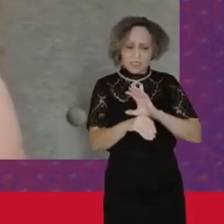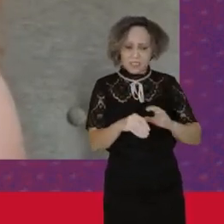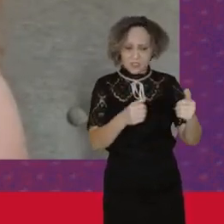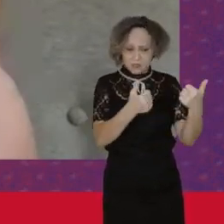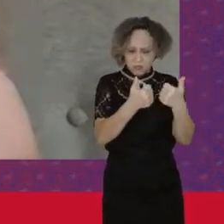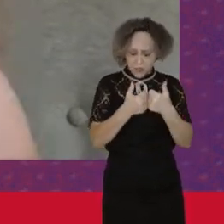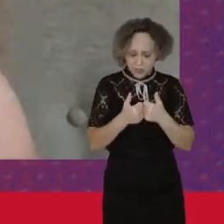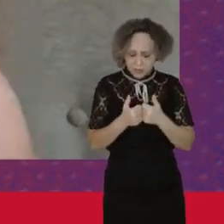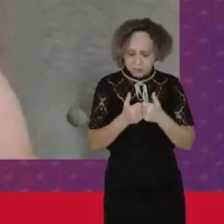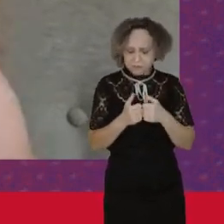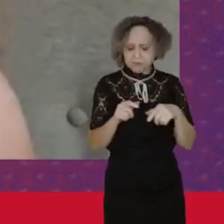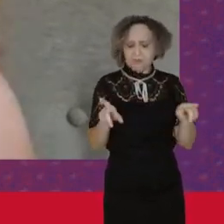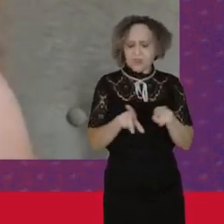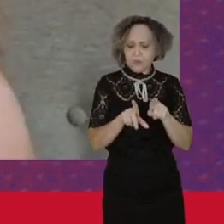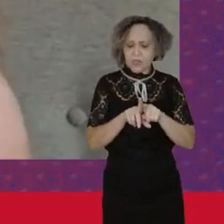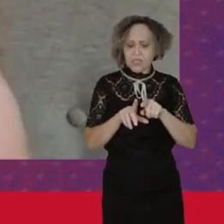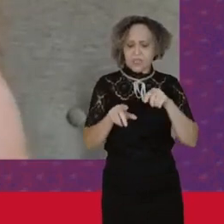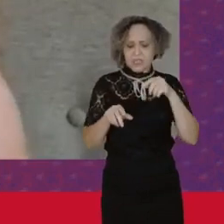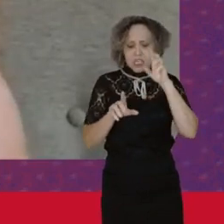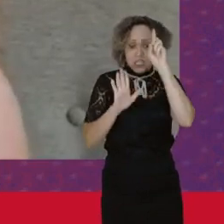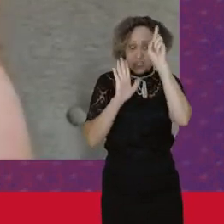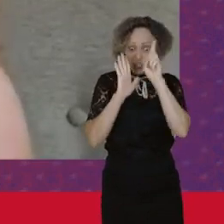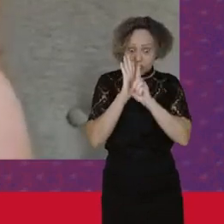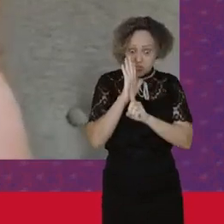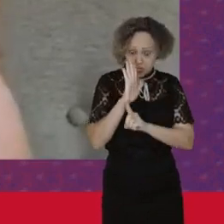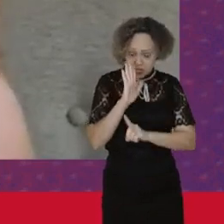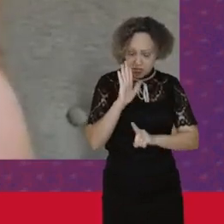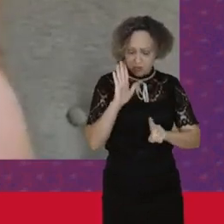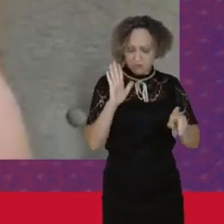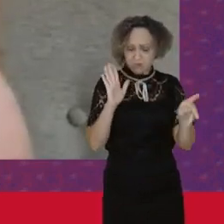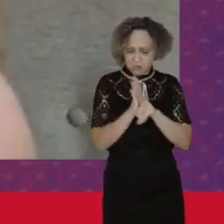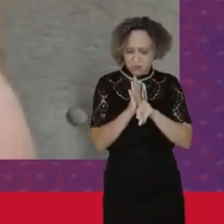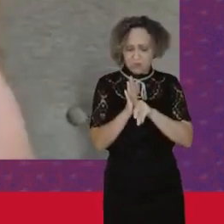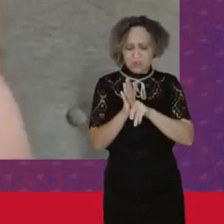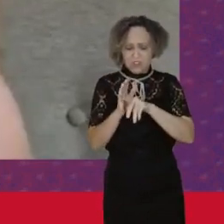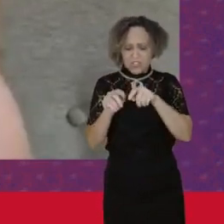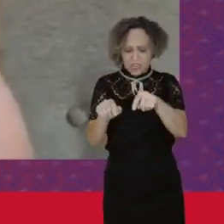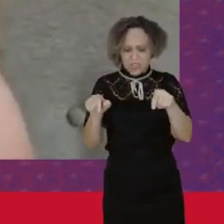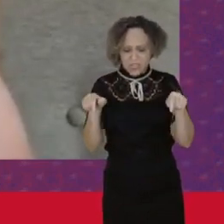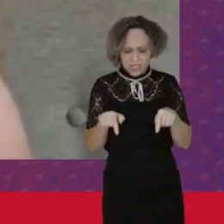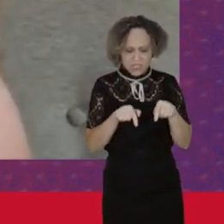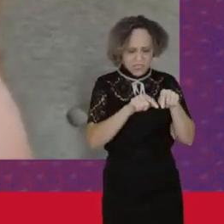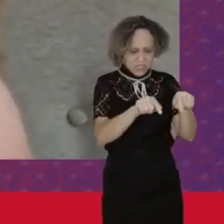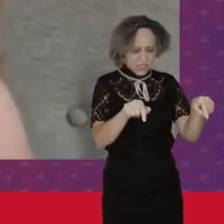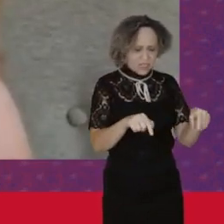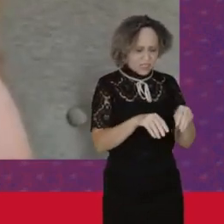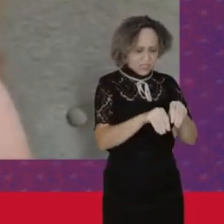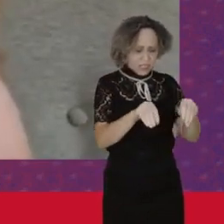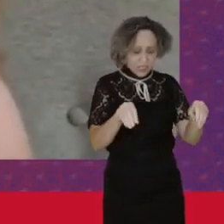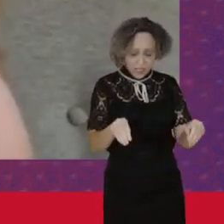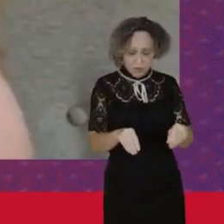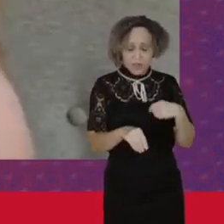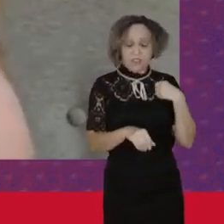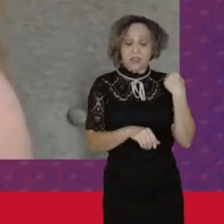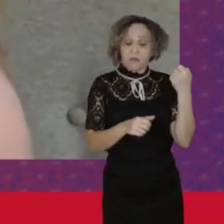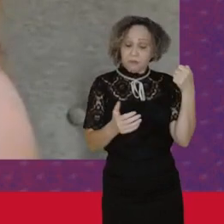de direitos à terra, direito ao território, precisamos falar de demarcação de terras indígenas e quilombolas. Esse é um outro